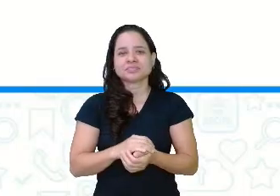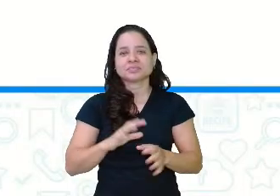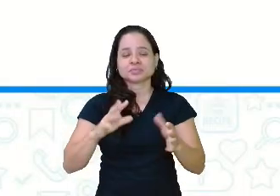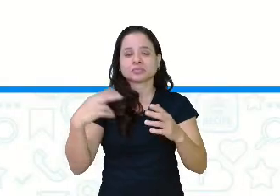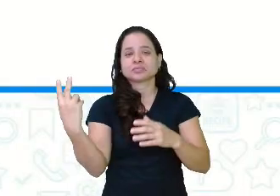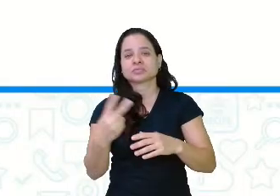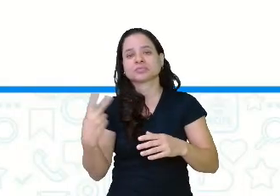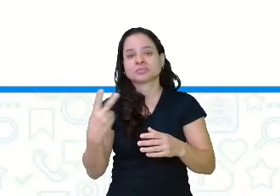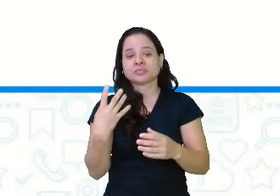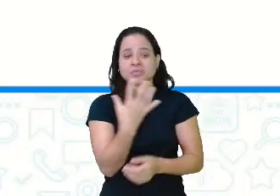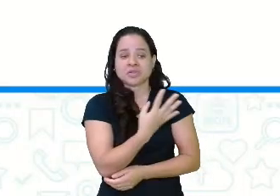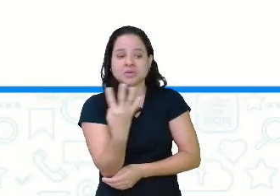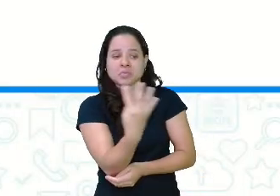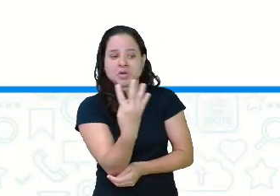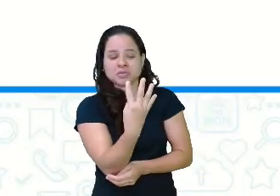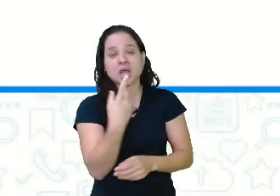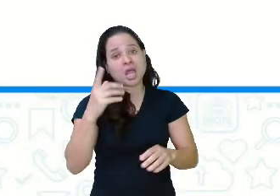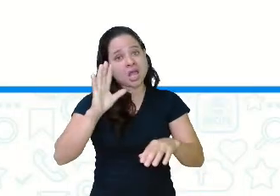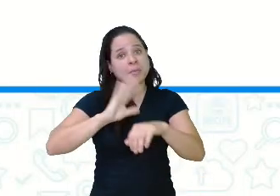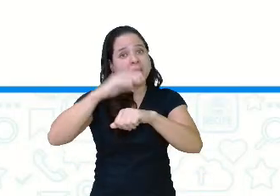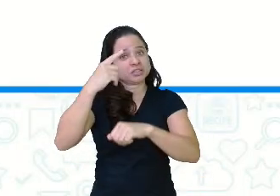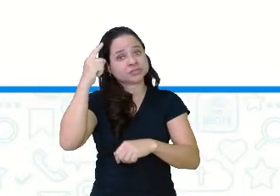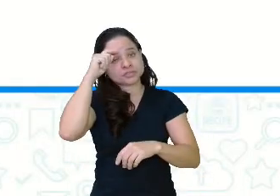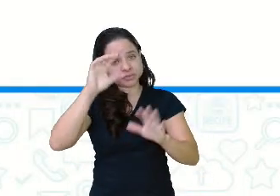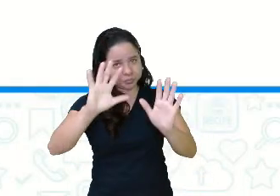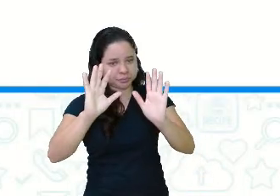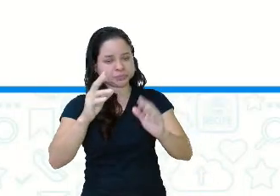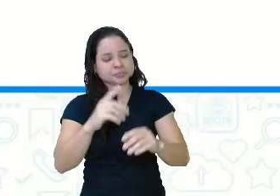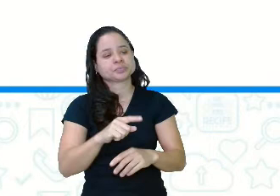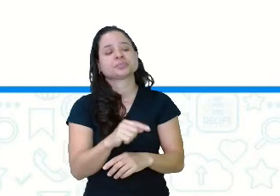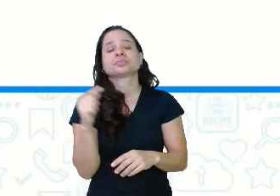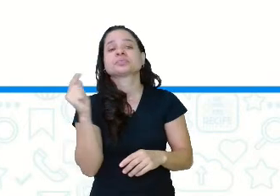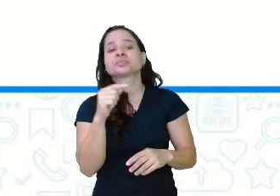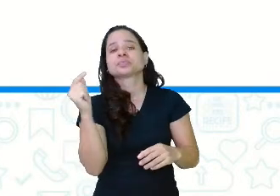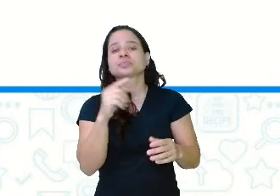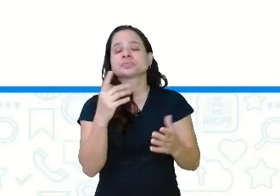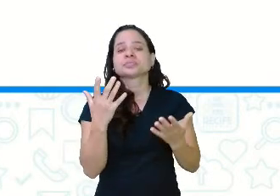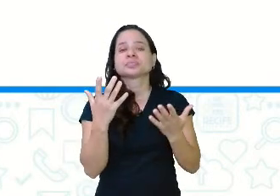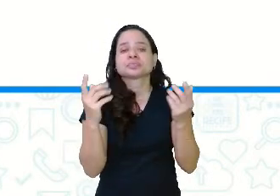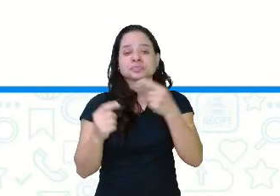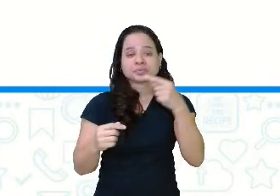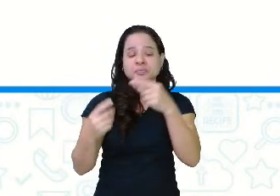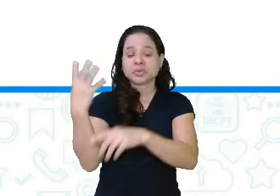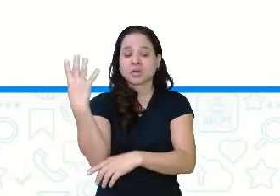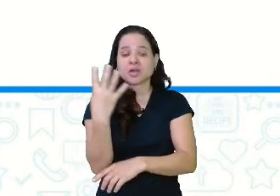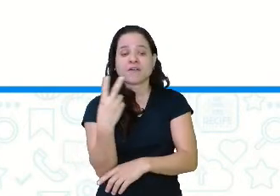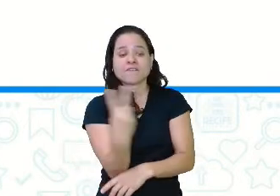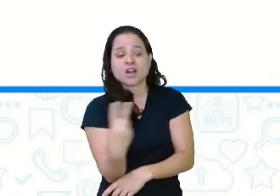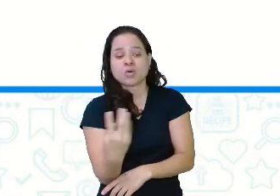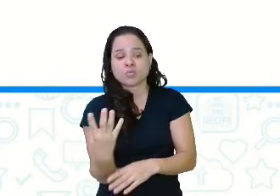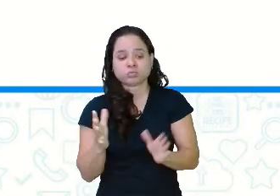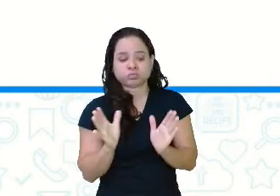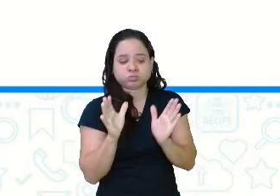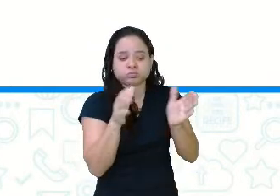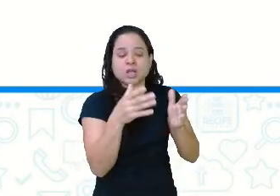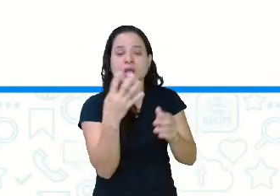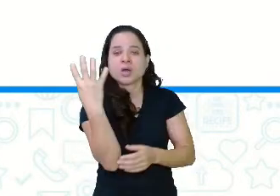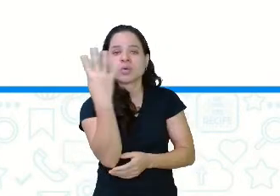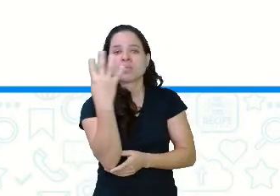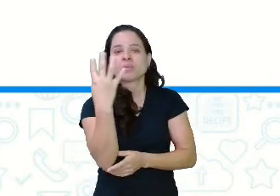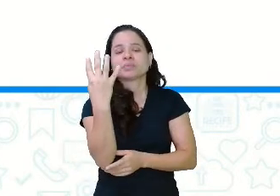do número 4, essa tá mais difícil, viu? Quero ver a resposta. O valor posicional do número